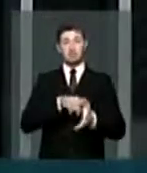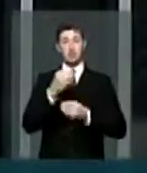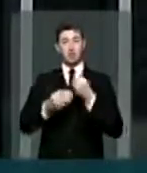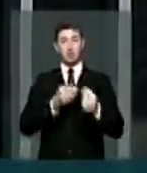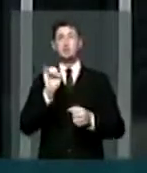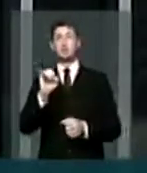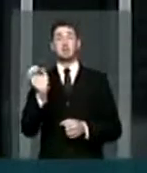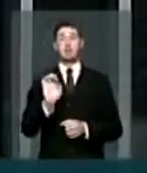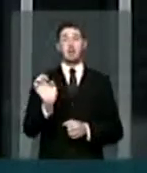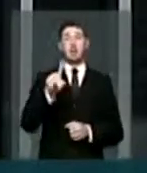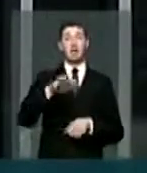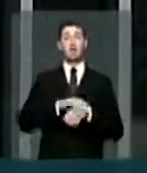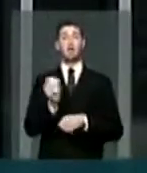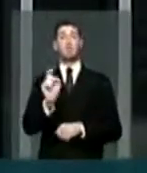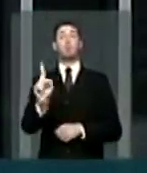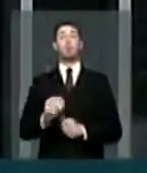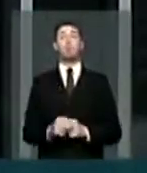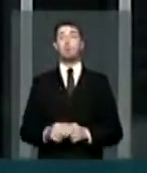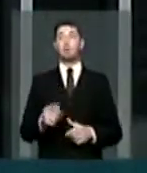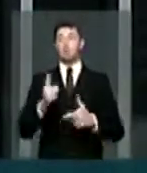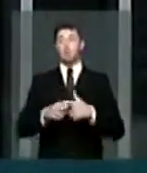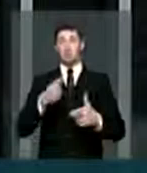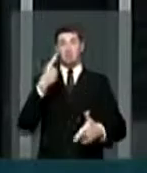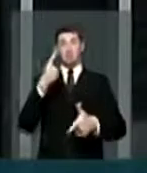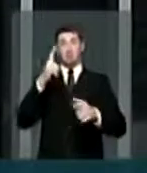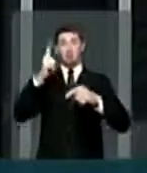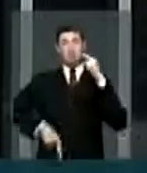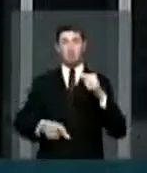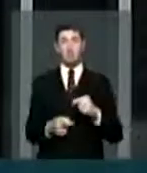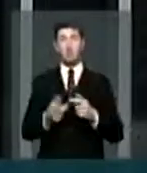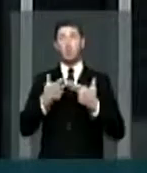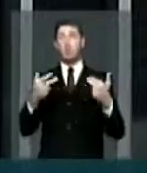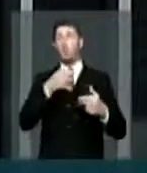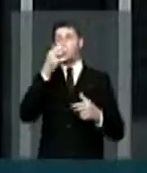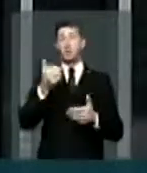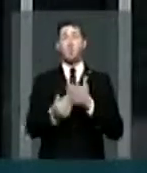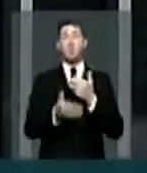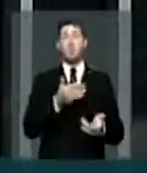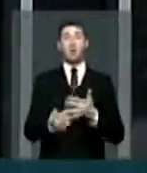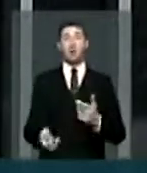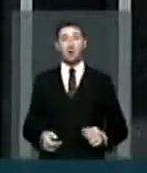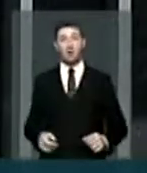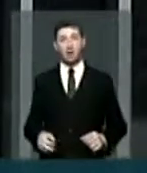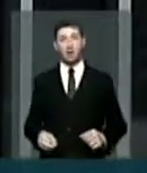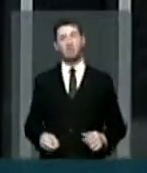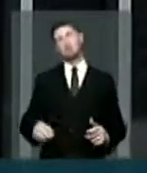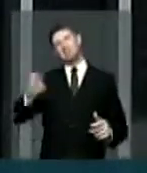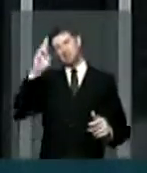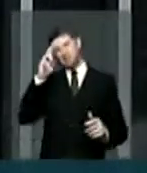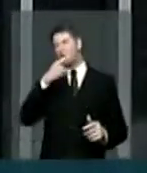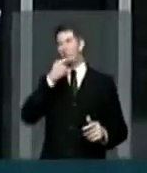o homossexualismo é doença ou não, pois está proibido qualquer manifestação contrária ao homossexualismo. Senhoras e